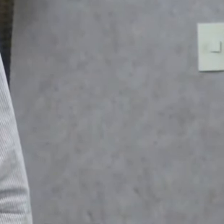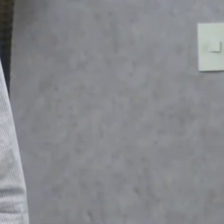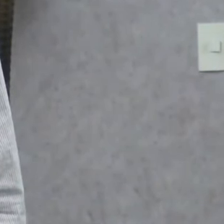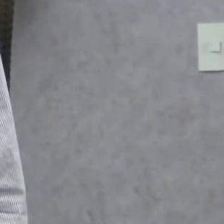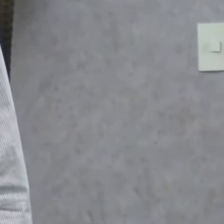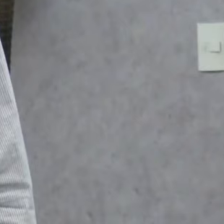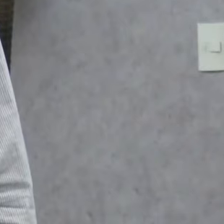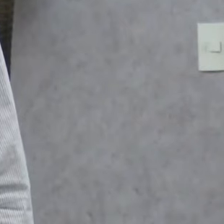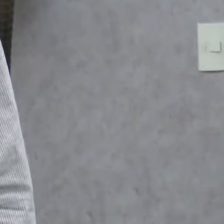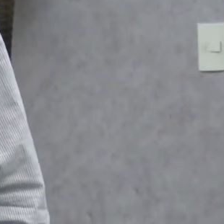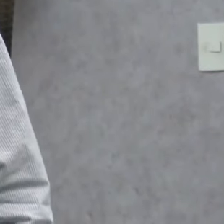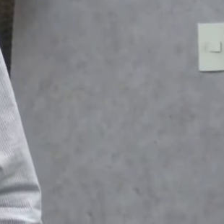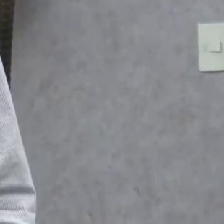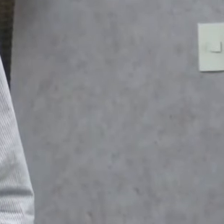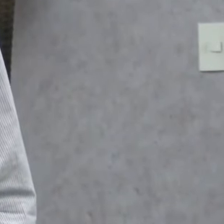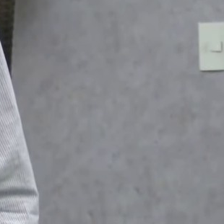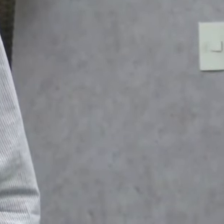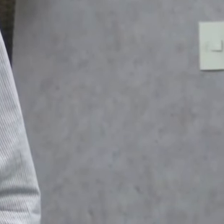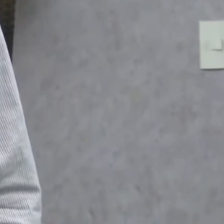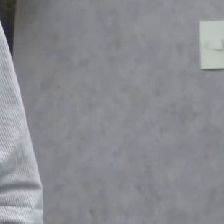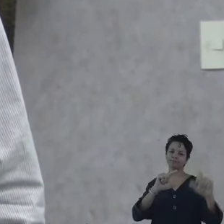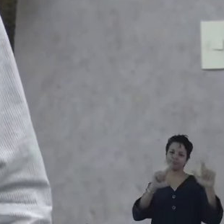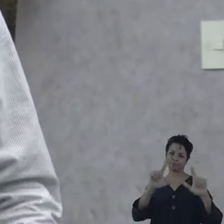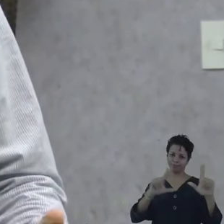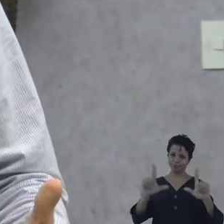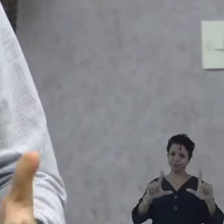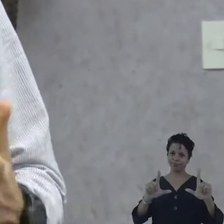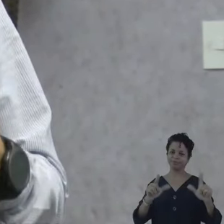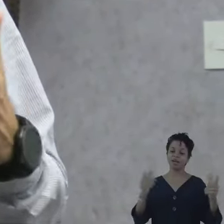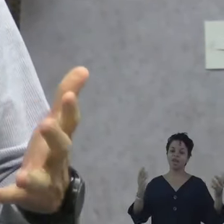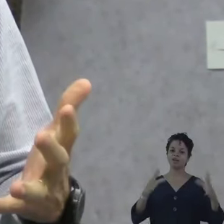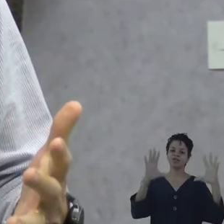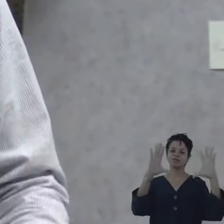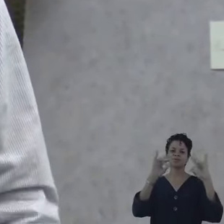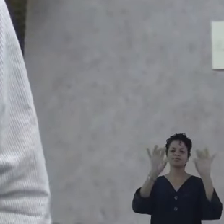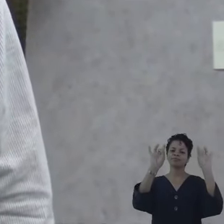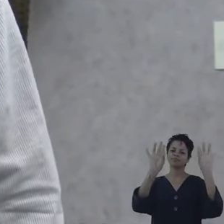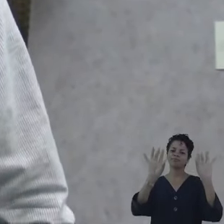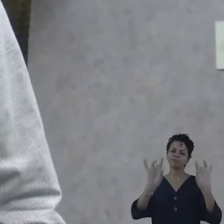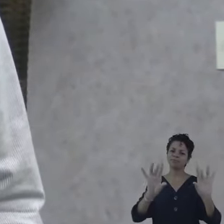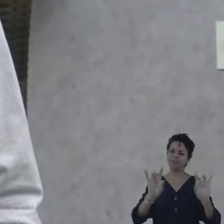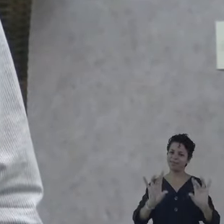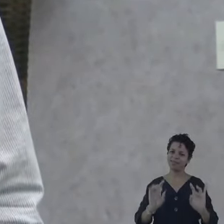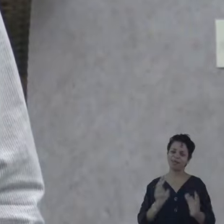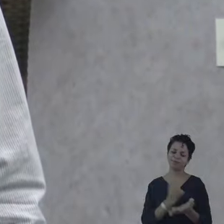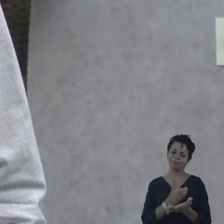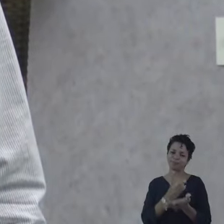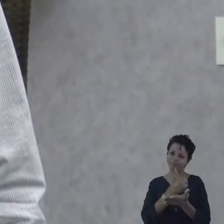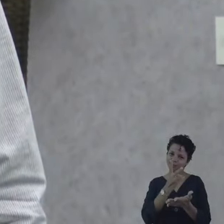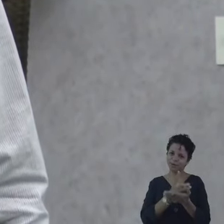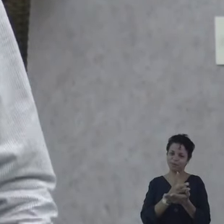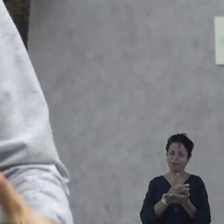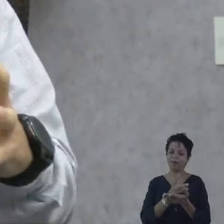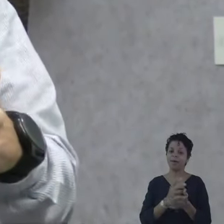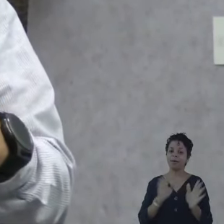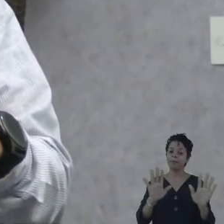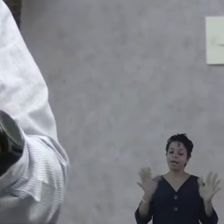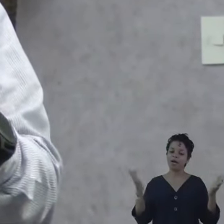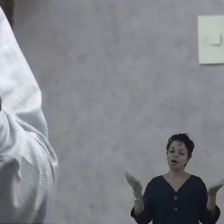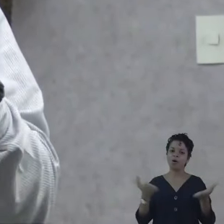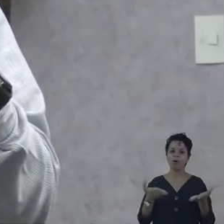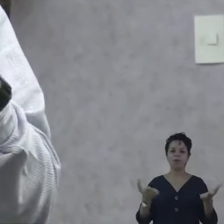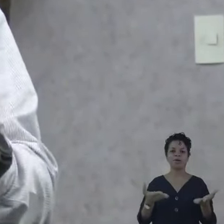sinal para que você possa nos acompanhar. Hoje, uma noite mais uma vez especial, como todas as outras, mas hoje